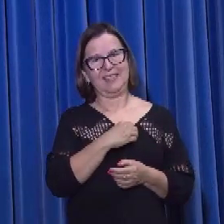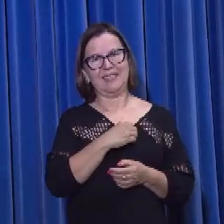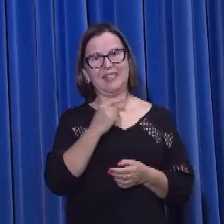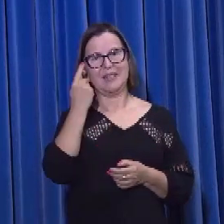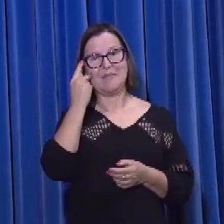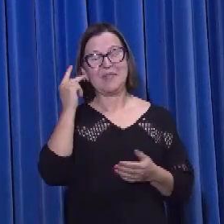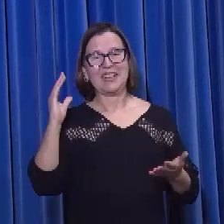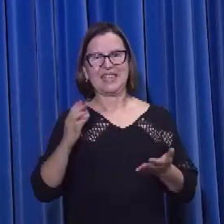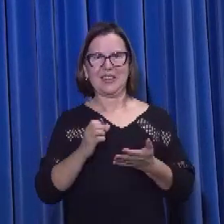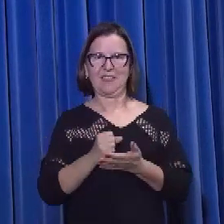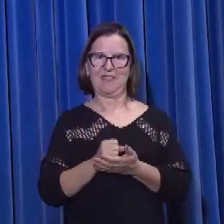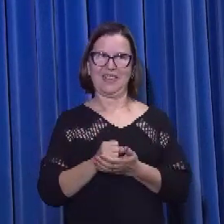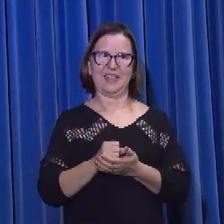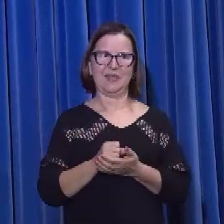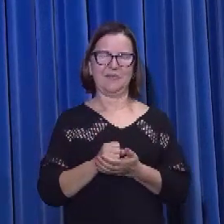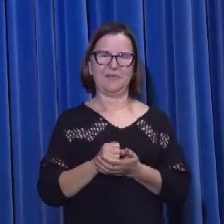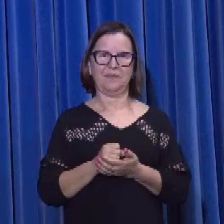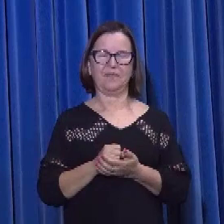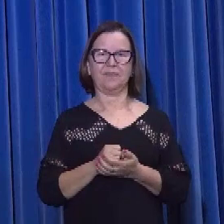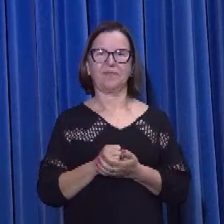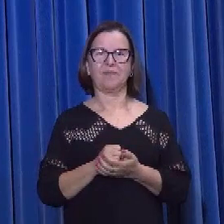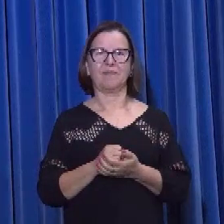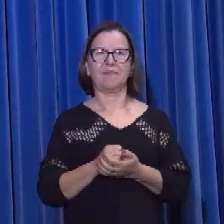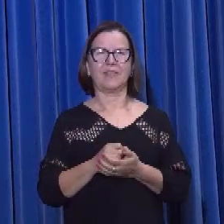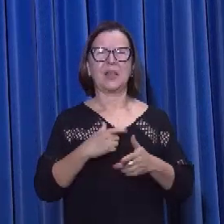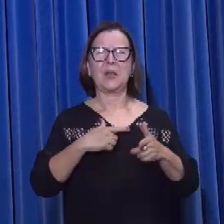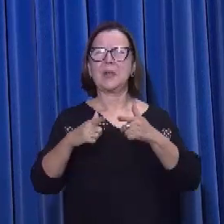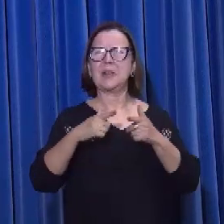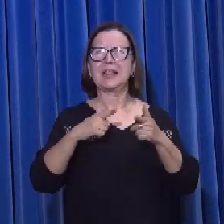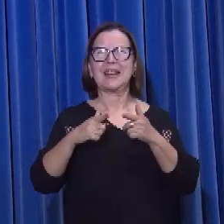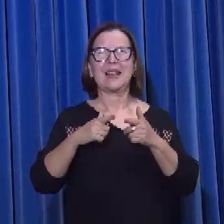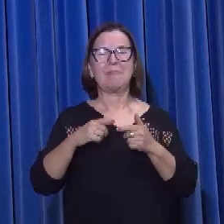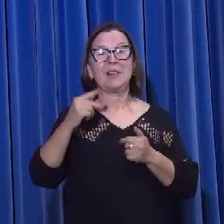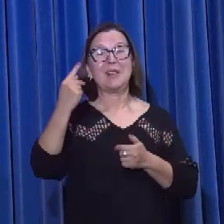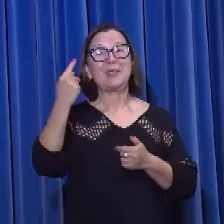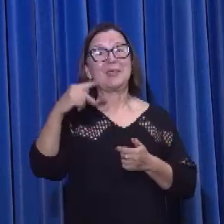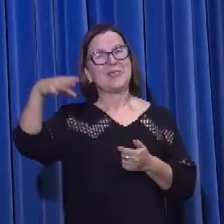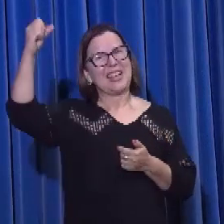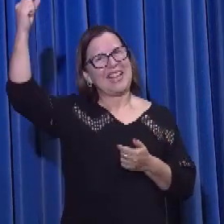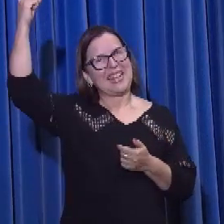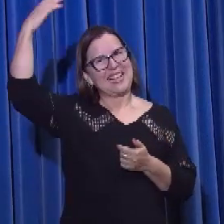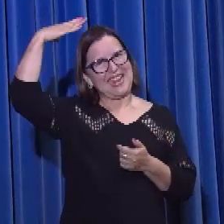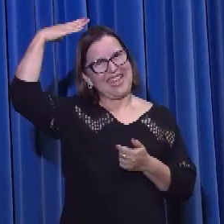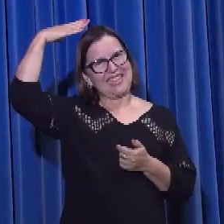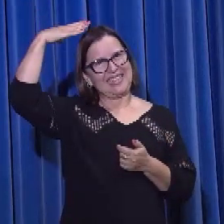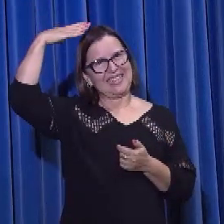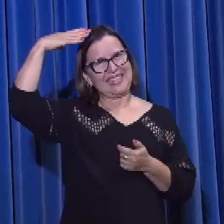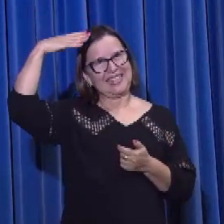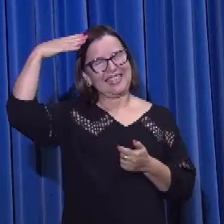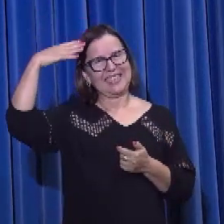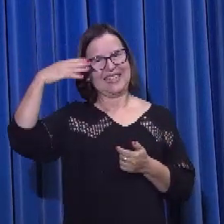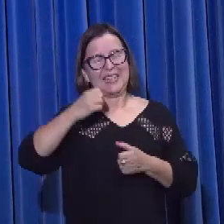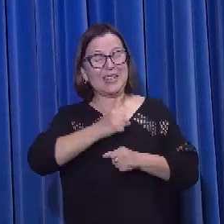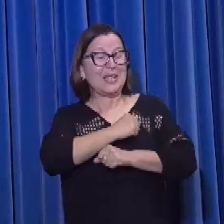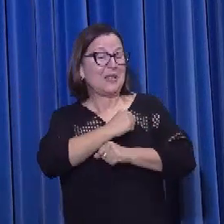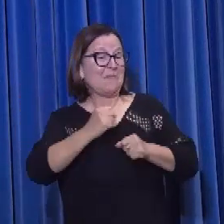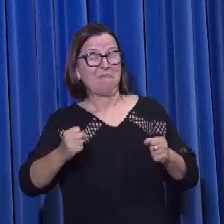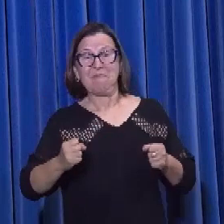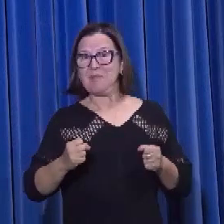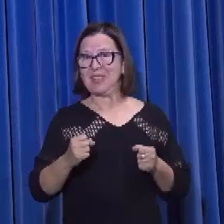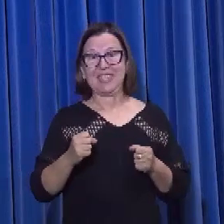soberano da sua graça irresistível, sem a qual ninguém poderia ser